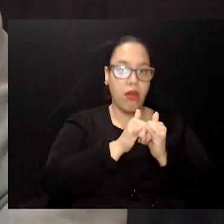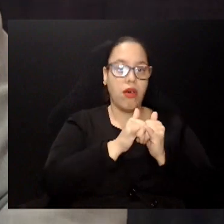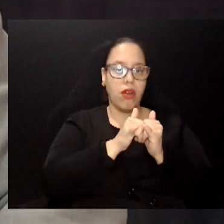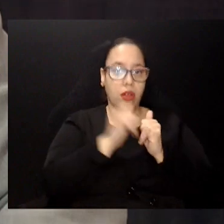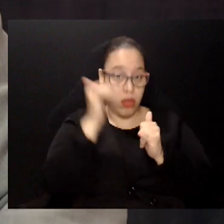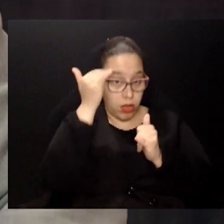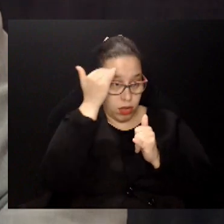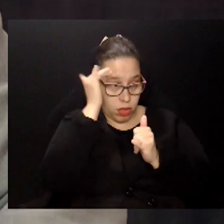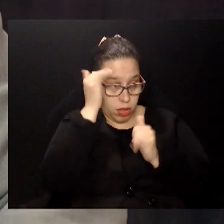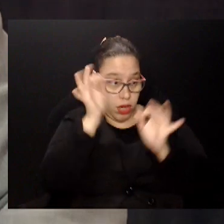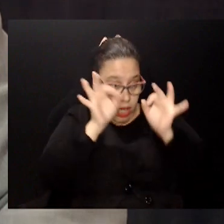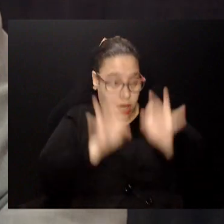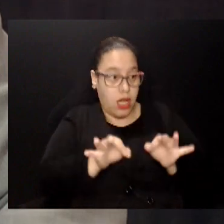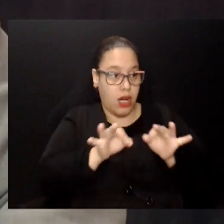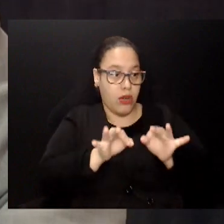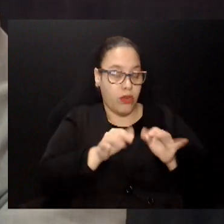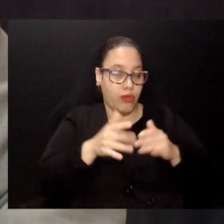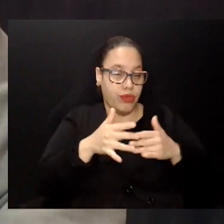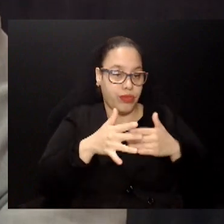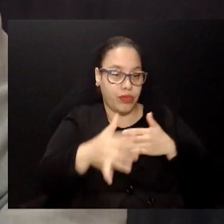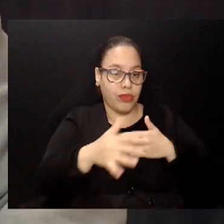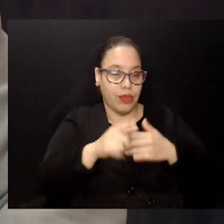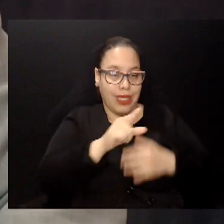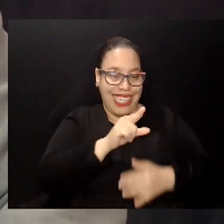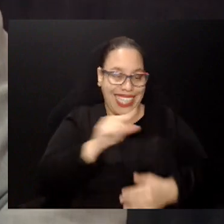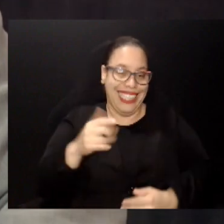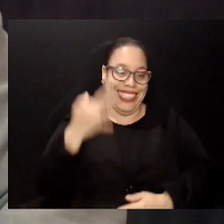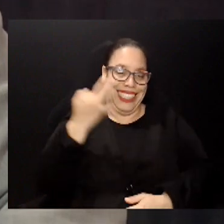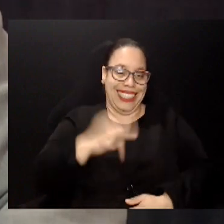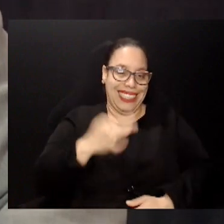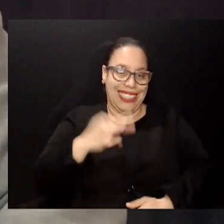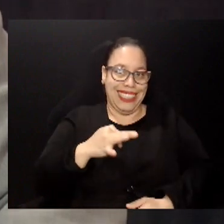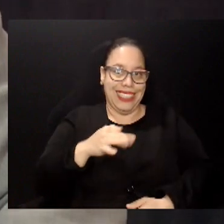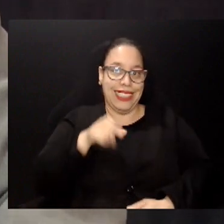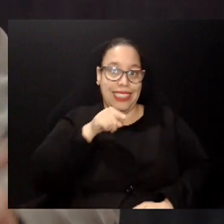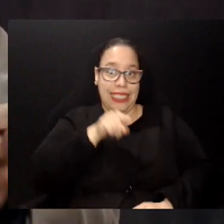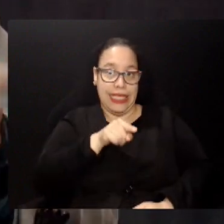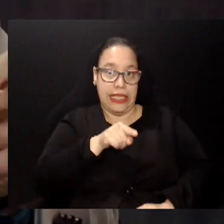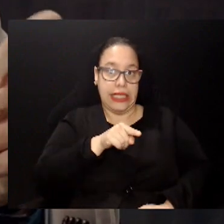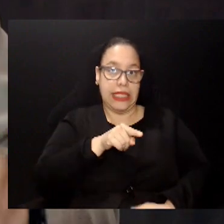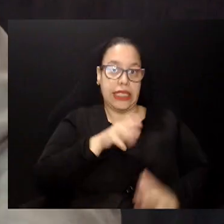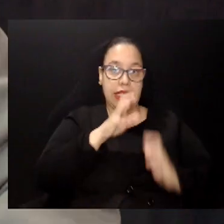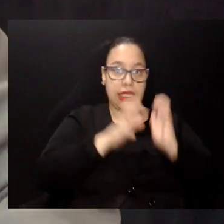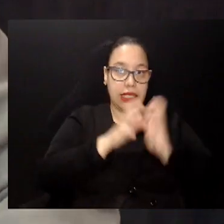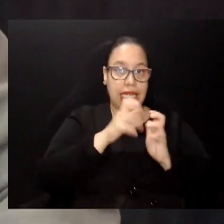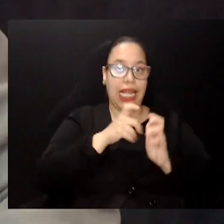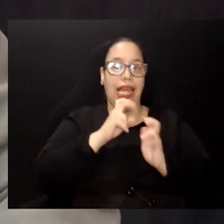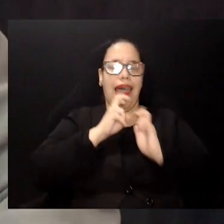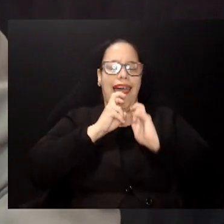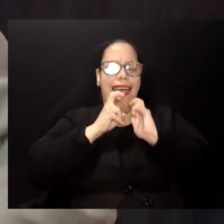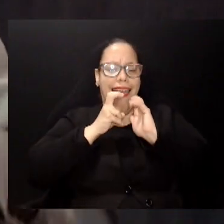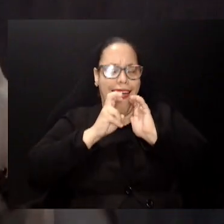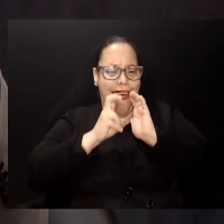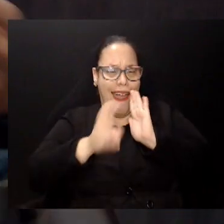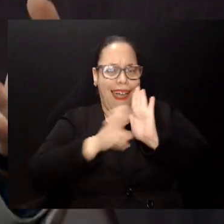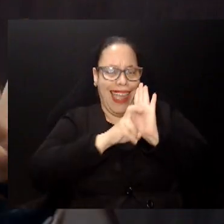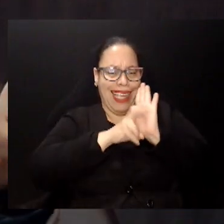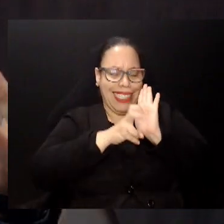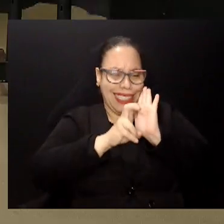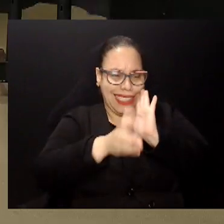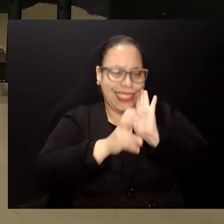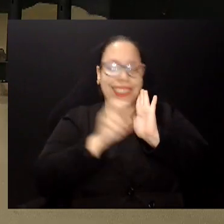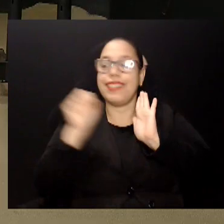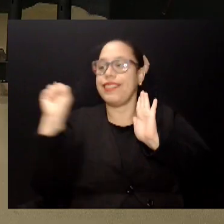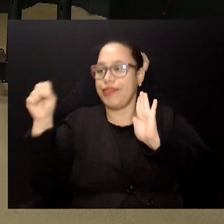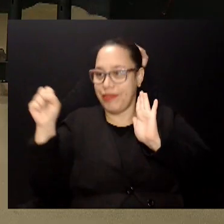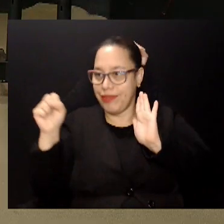naquele processo de fugir de uma dor. Porque eu sei que se eu discutir com aquela pessoa, ela pode aumentar a voz, se eu de grito, tem um programa sobre grito, né? Gritar, sim, às vezes, ontem falamos sobre grito. O